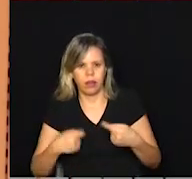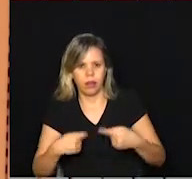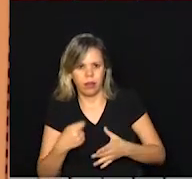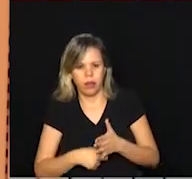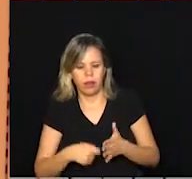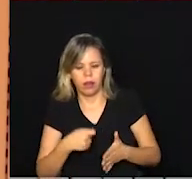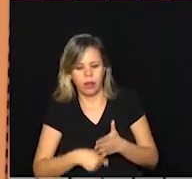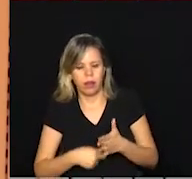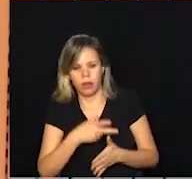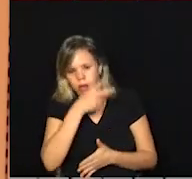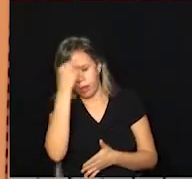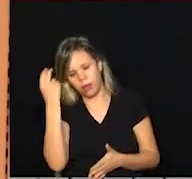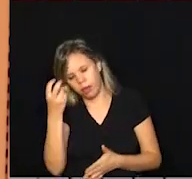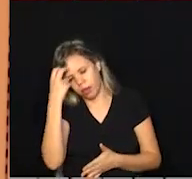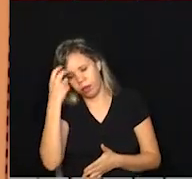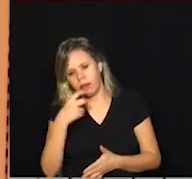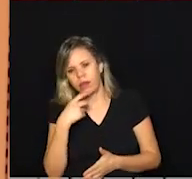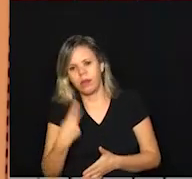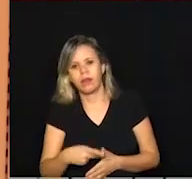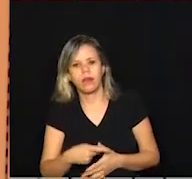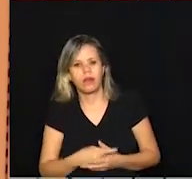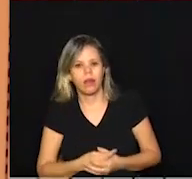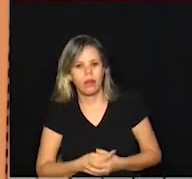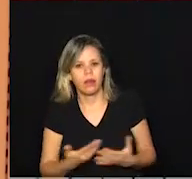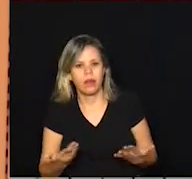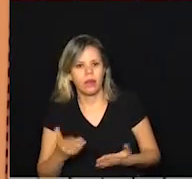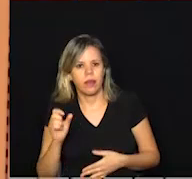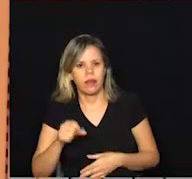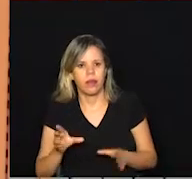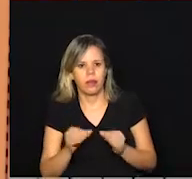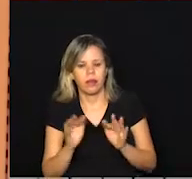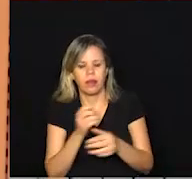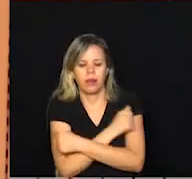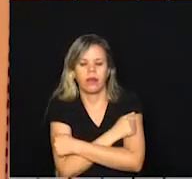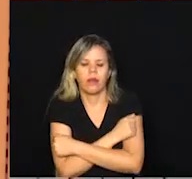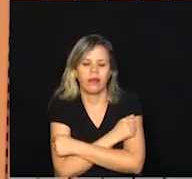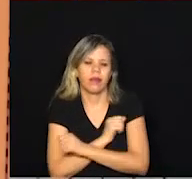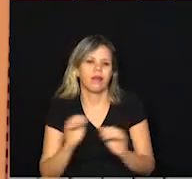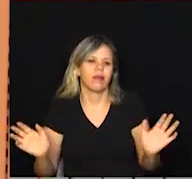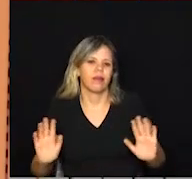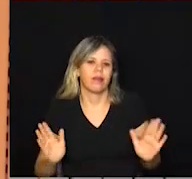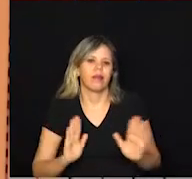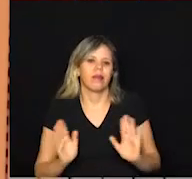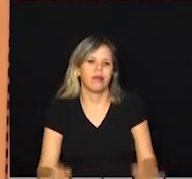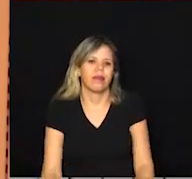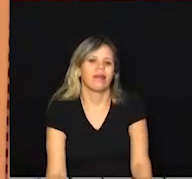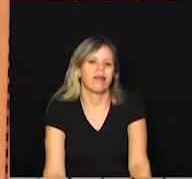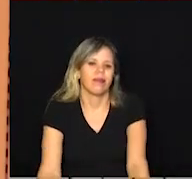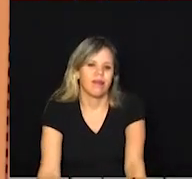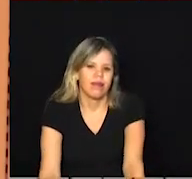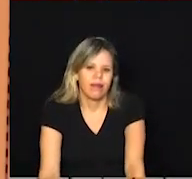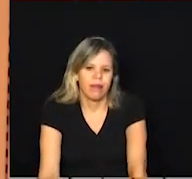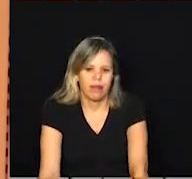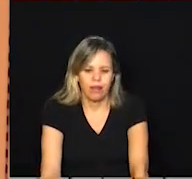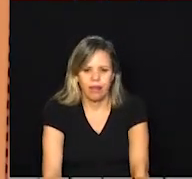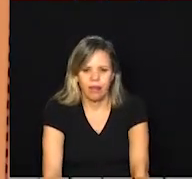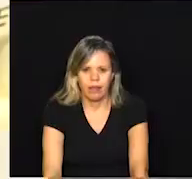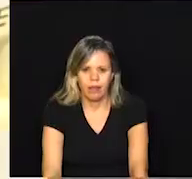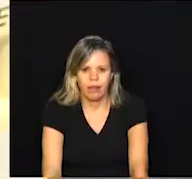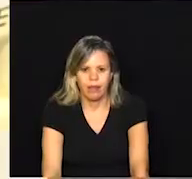política pública de Cultura em Campinas agora sim o forte abraço a todos e todos e até a próxima a